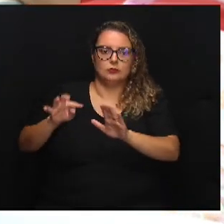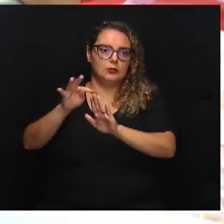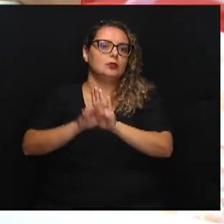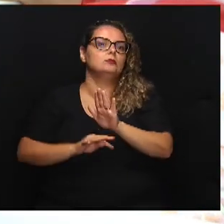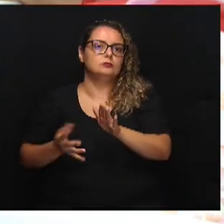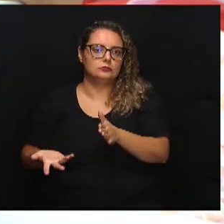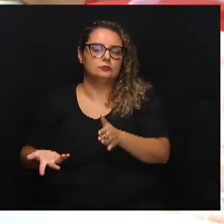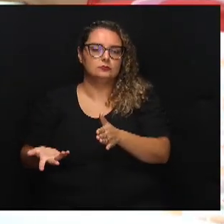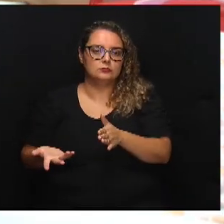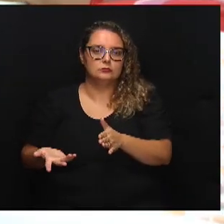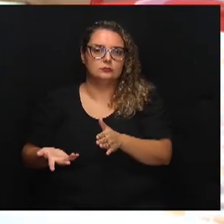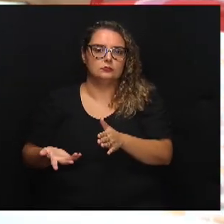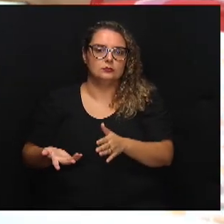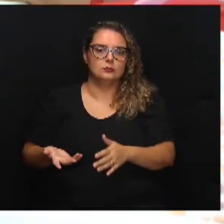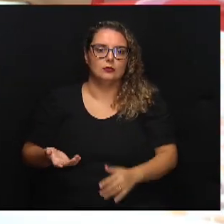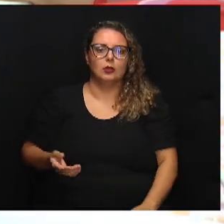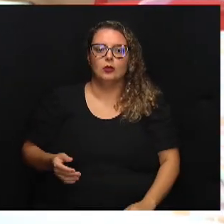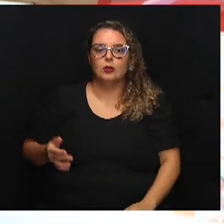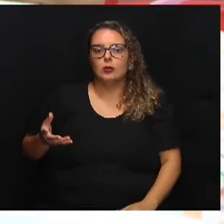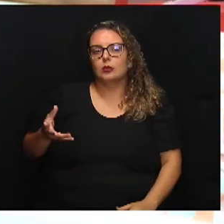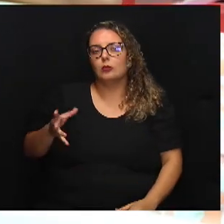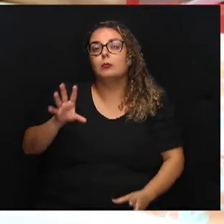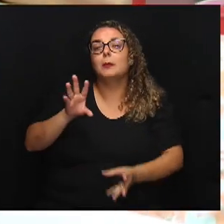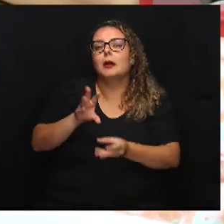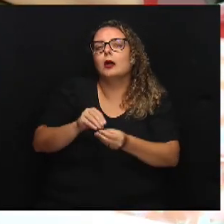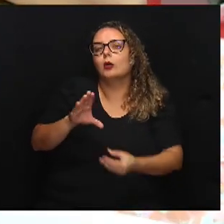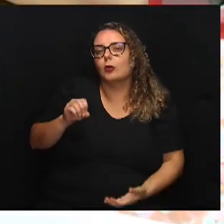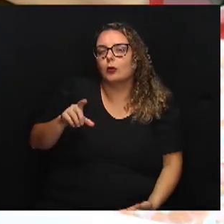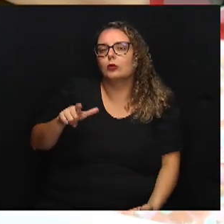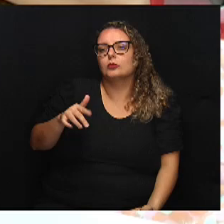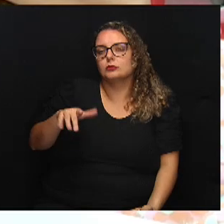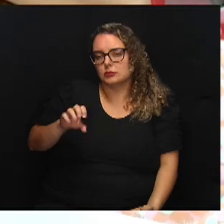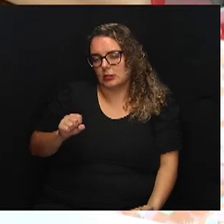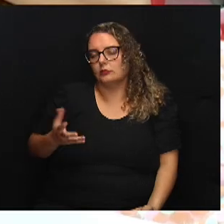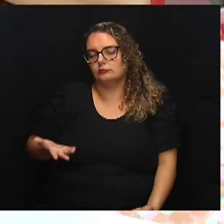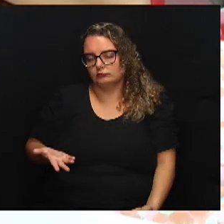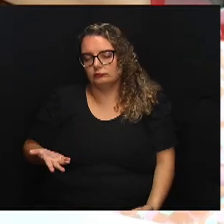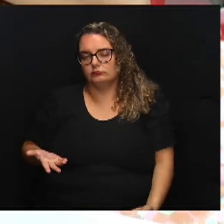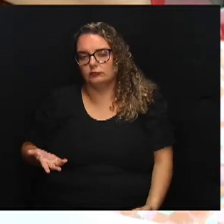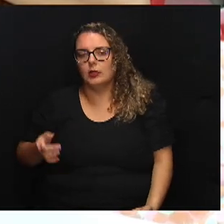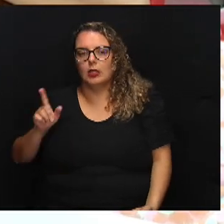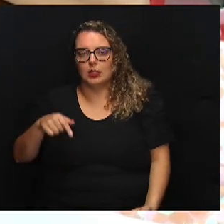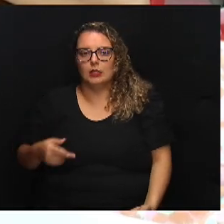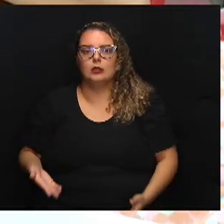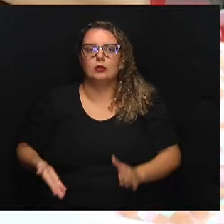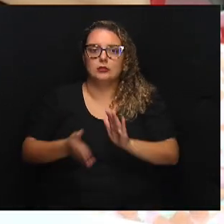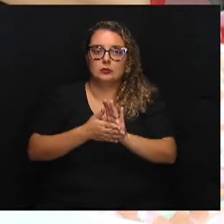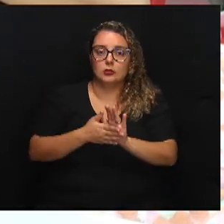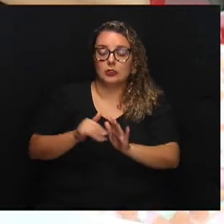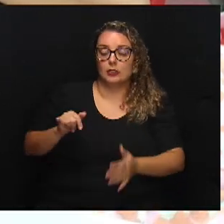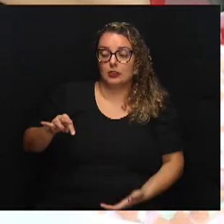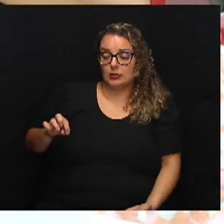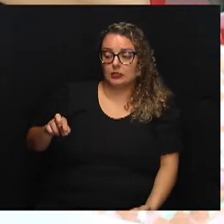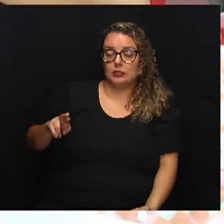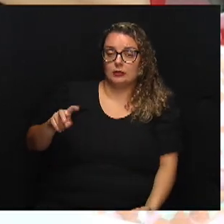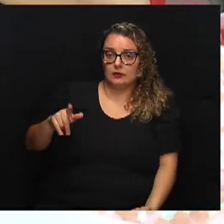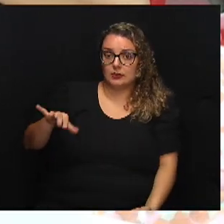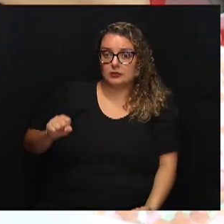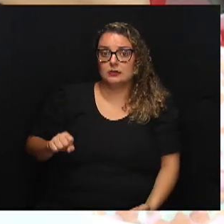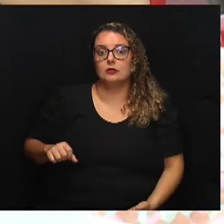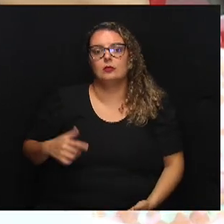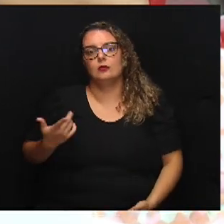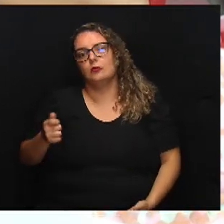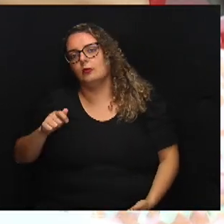assim de um grand finale, uma conclusão. Então o aluno deve colocar essa proposta de intervenção aí com seus determinados